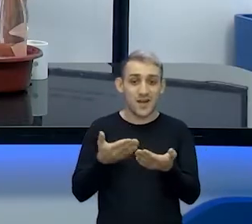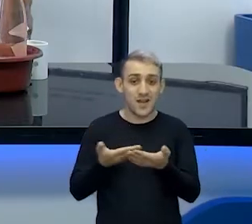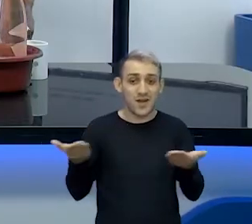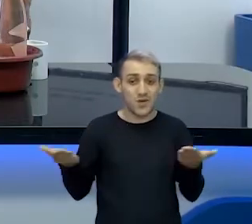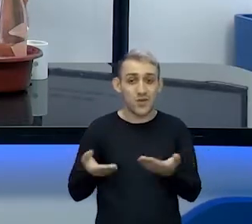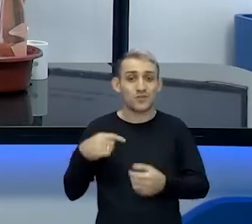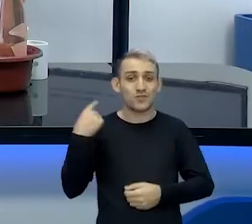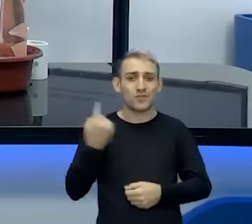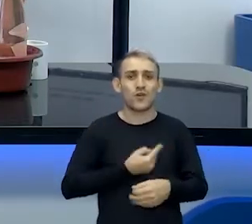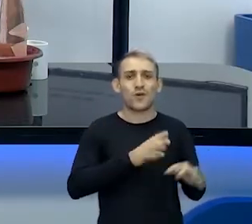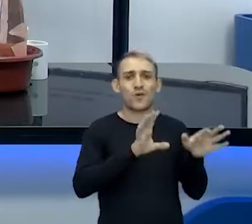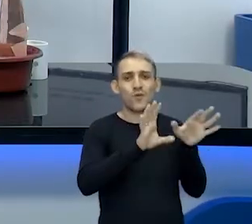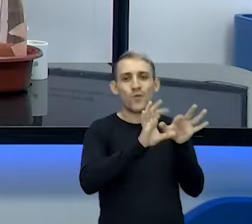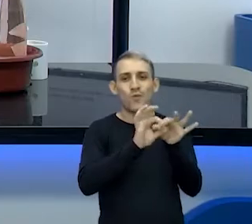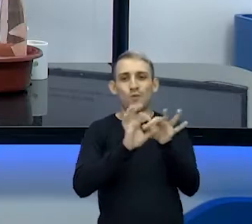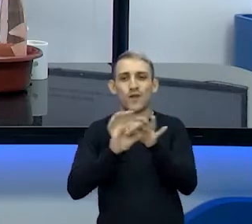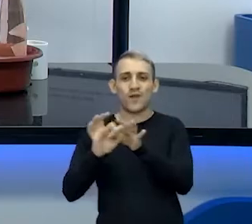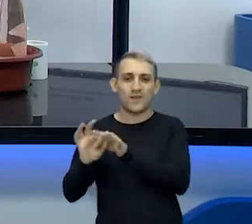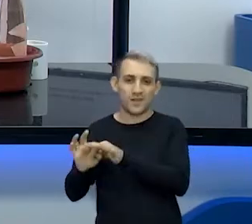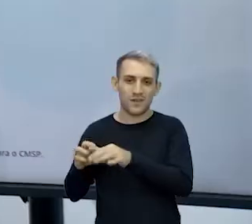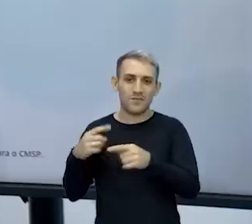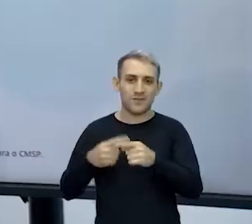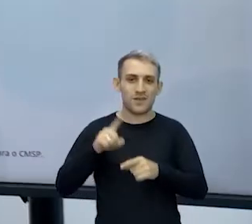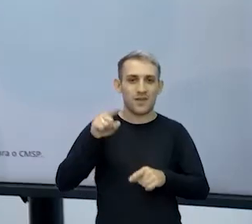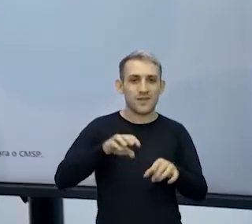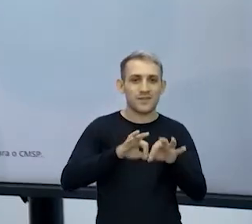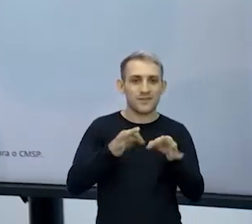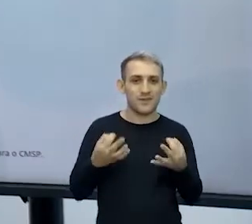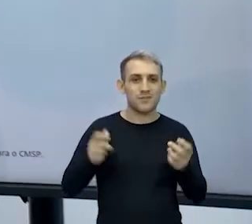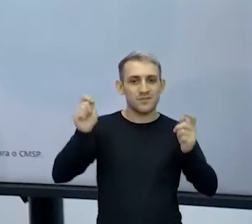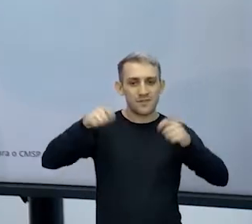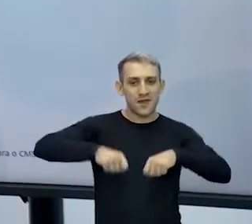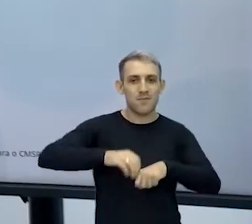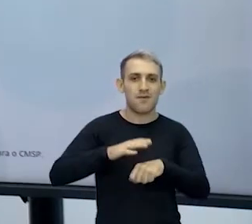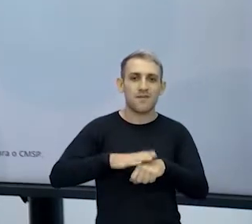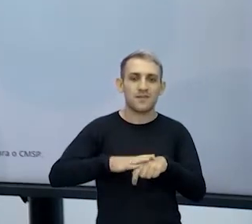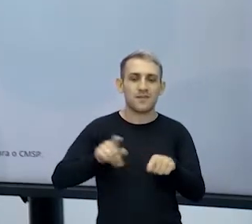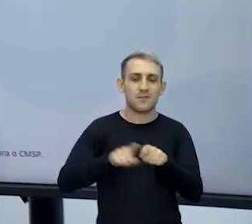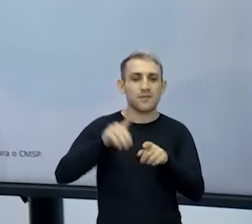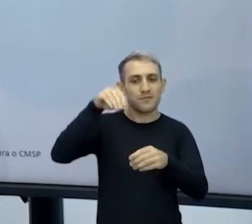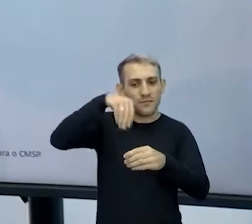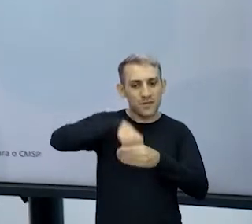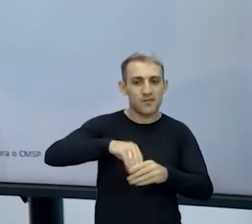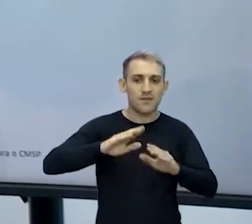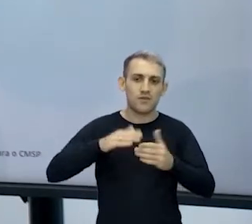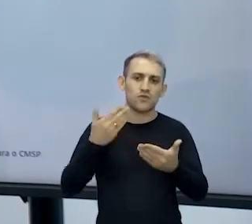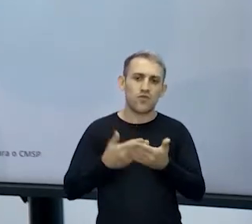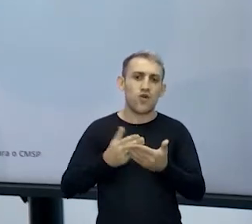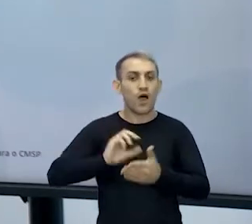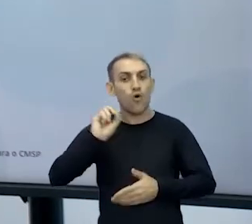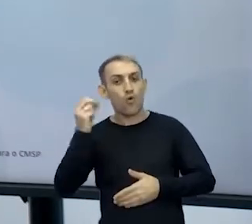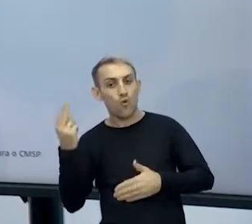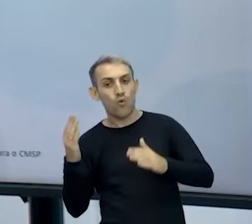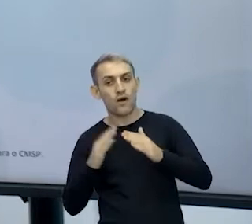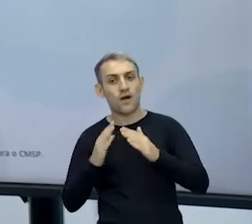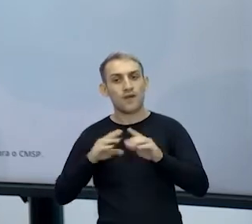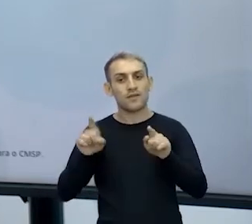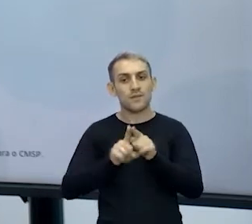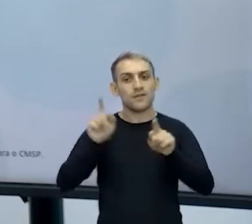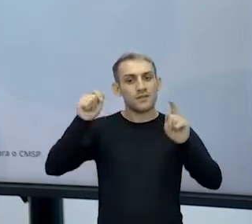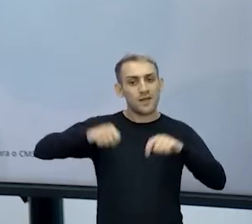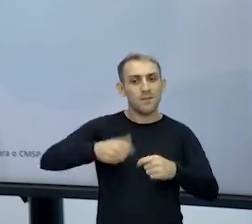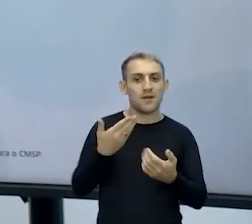vai contextualizar, né? Que é simples, dá para ser reproduzido na escola, até em casa. E também dá para estudar